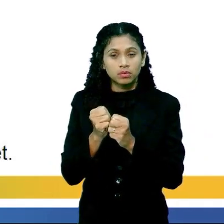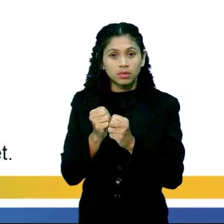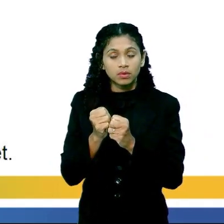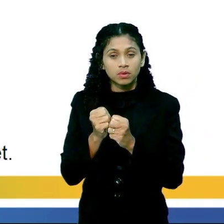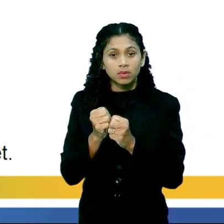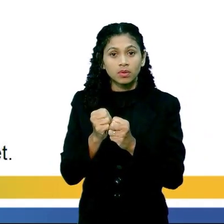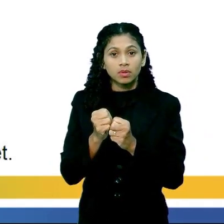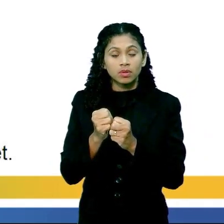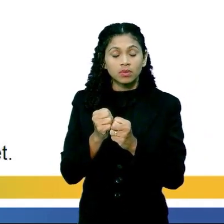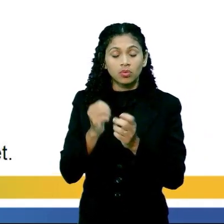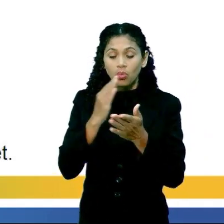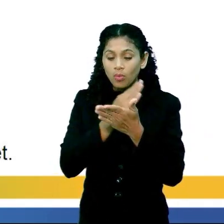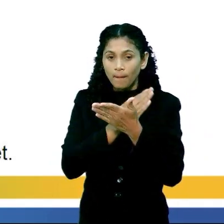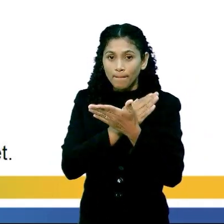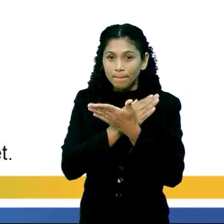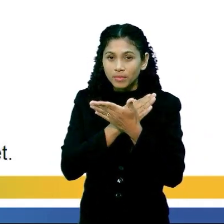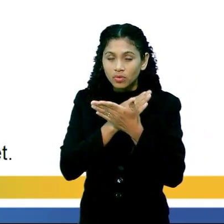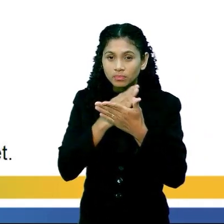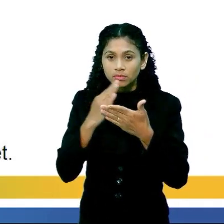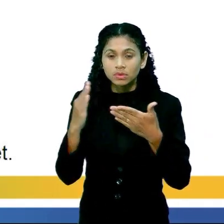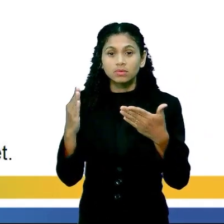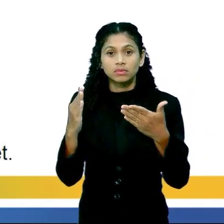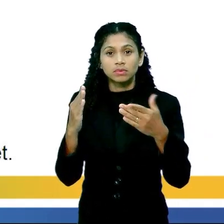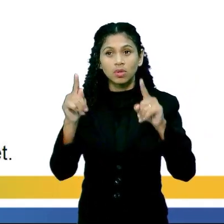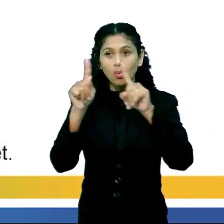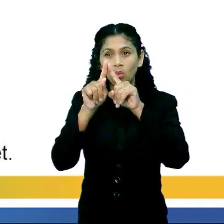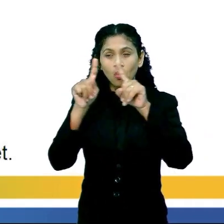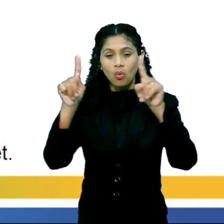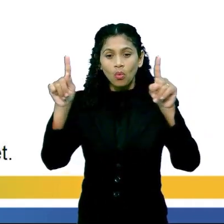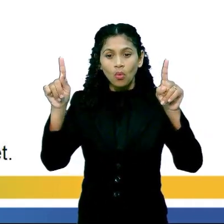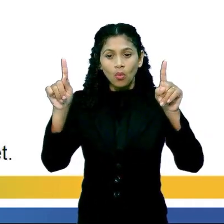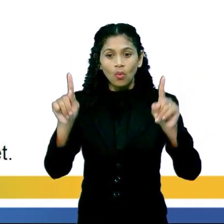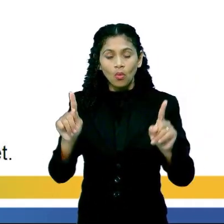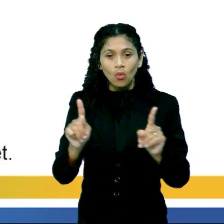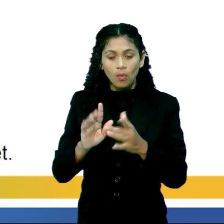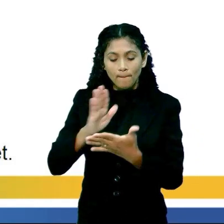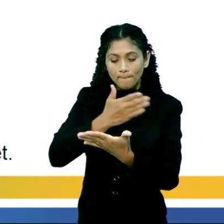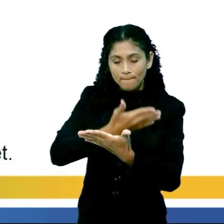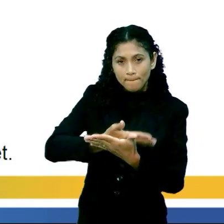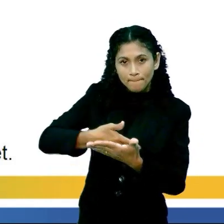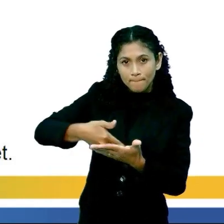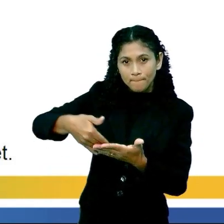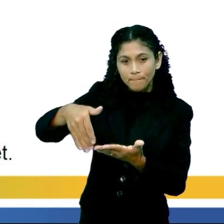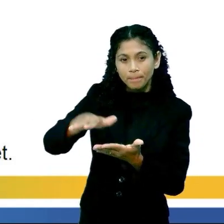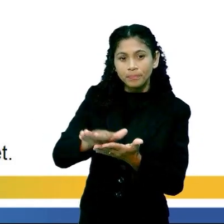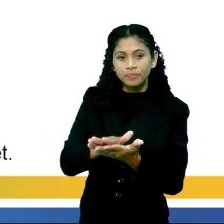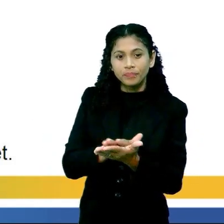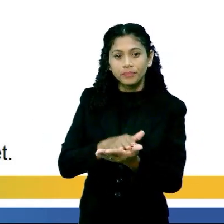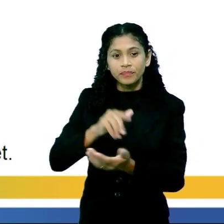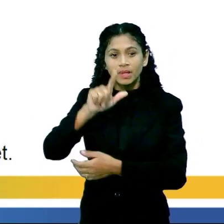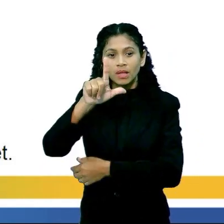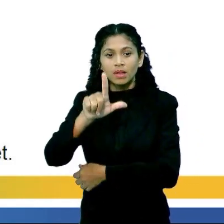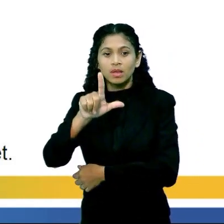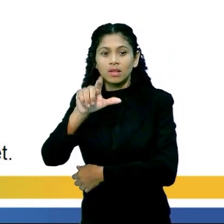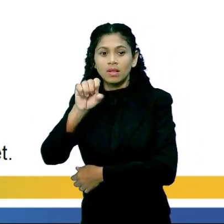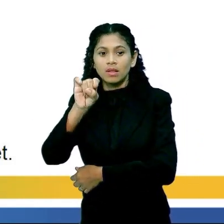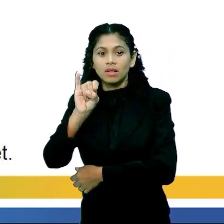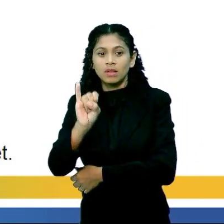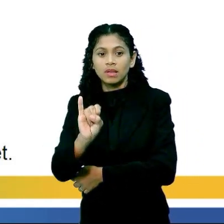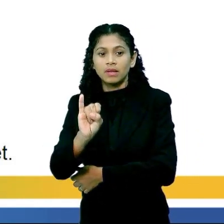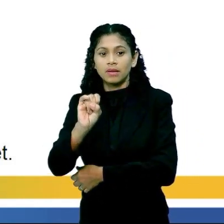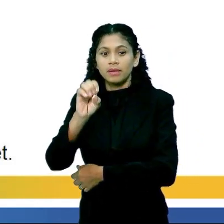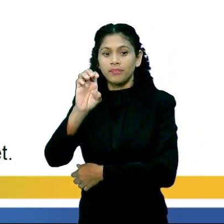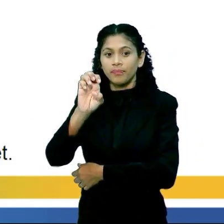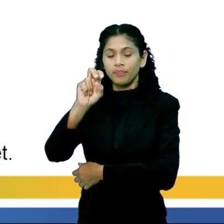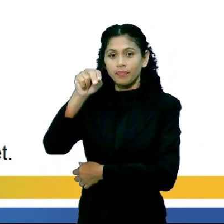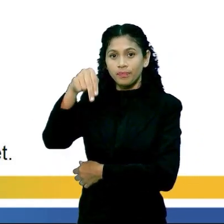Toda obra deve começar com um quadro, né? Com um banho negro a lenço. Ou seja, nós devemos banhar de negro o quê?